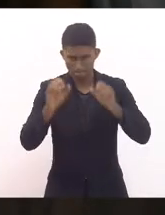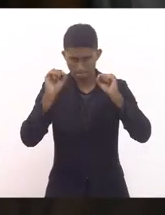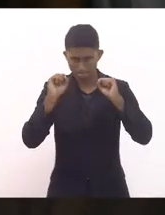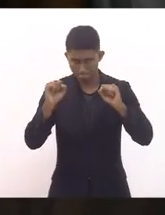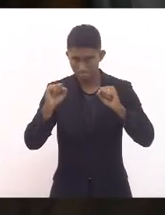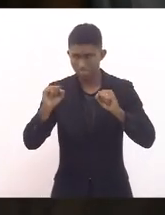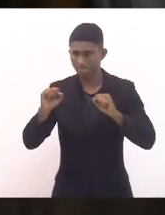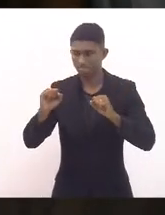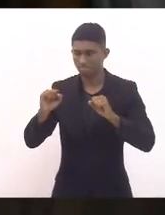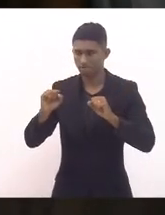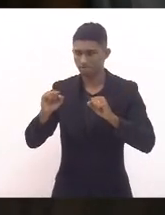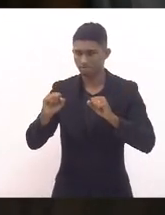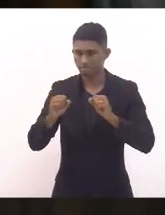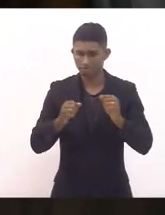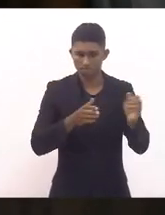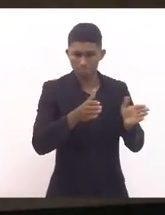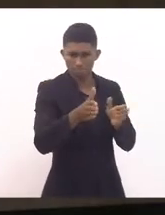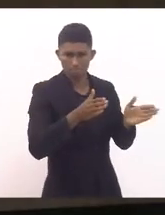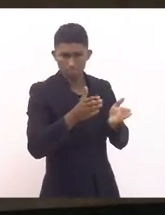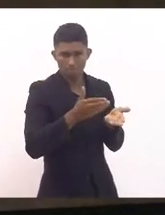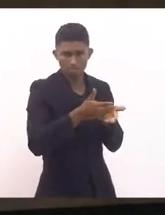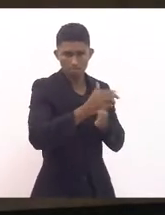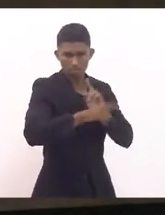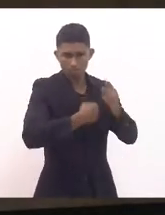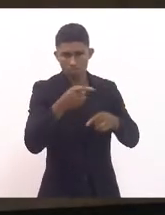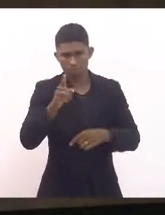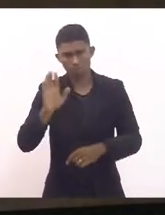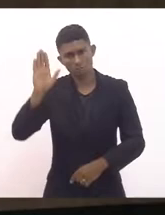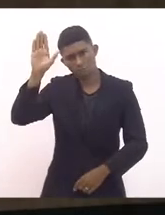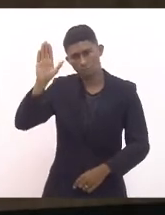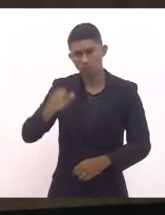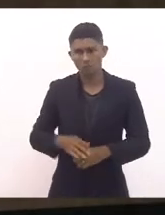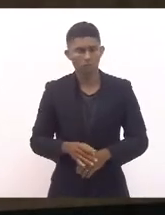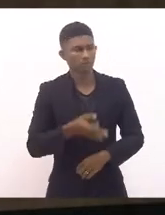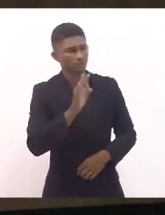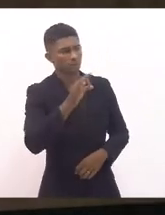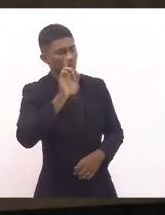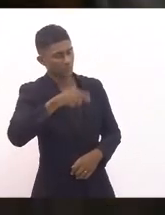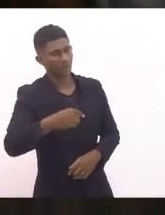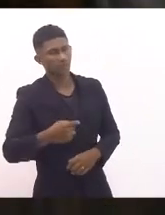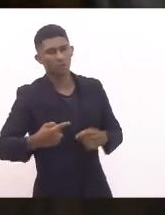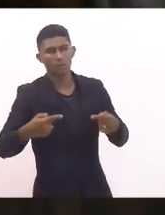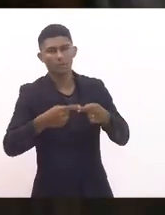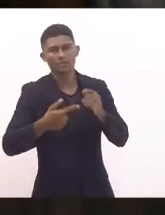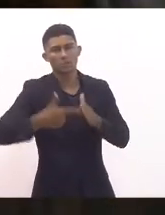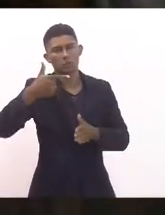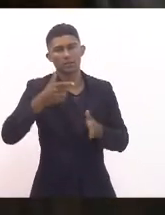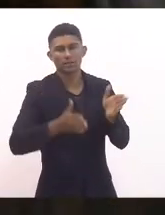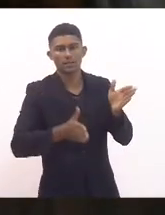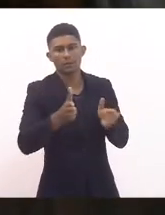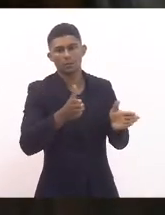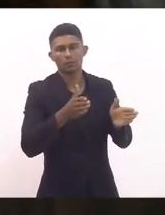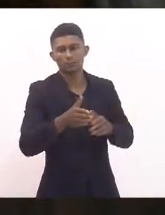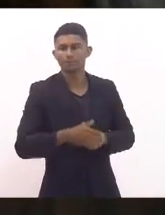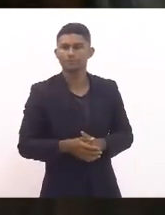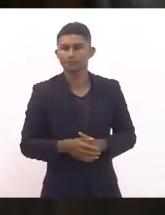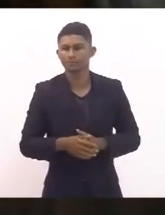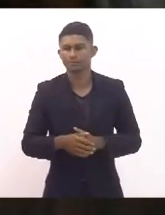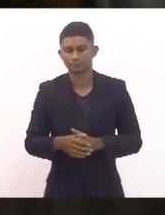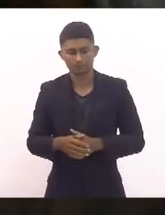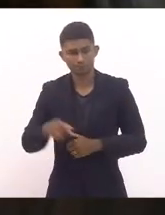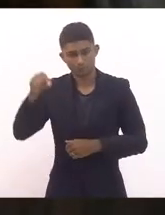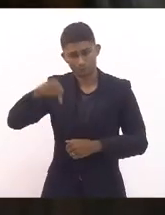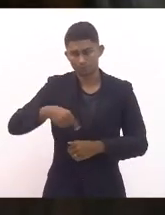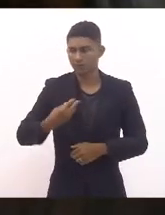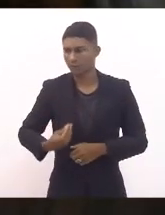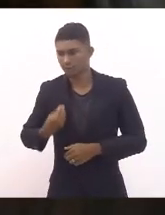já abro com pela ordem de Vossa Excelência? Perfeitamente. É sobre a segunda sessão mesmo. Isso. Havendo número legal